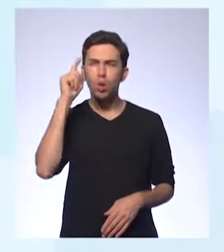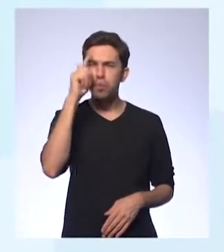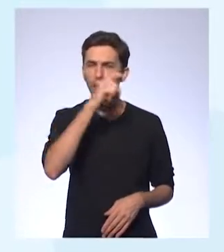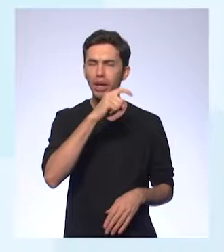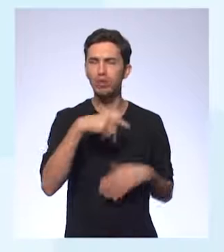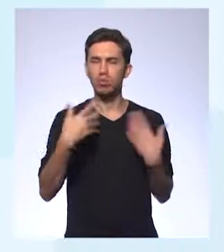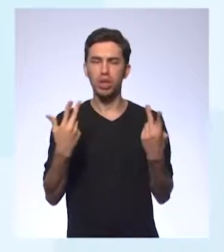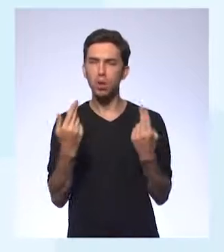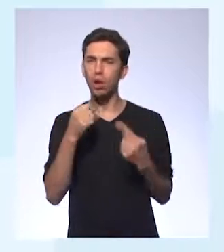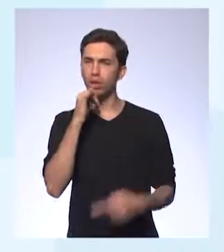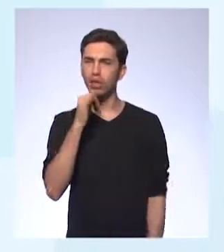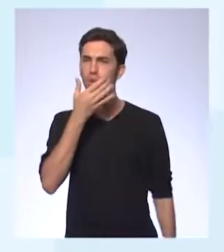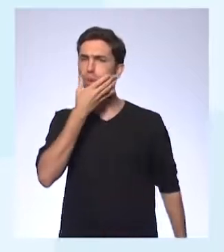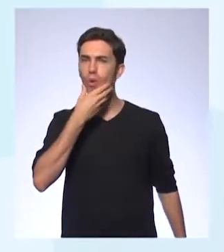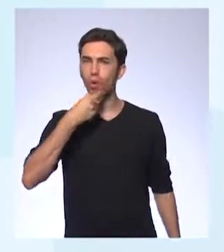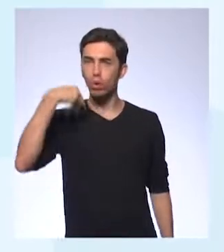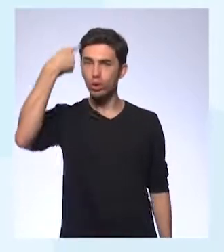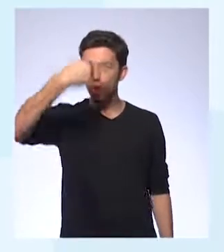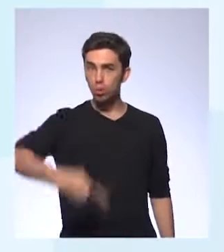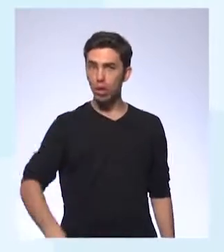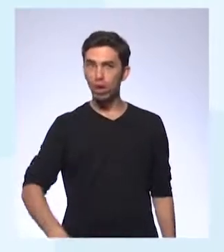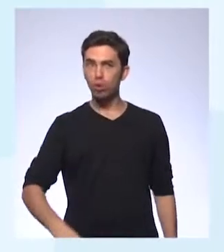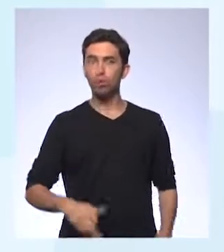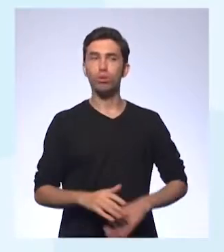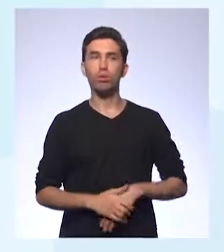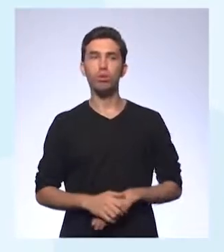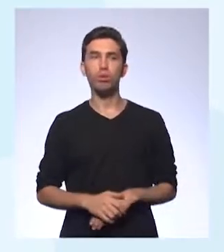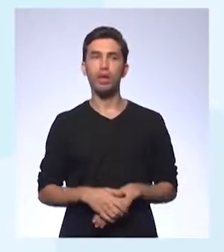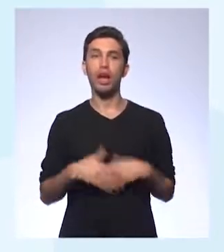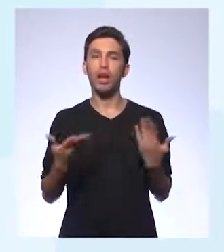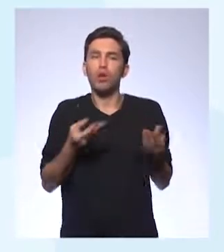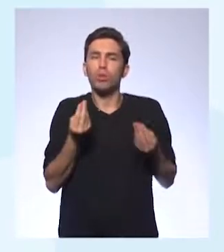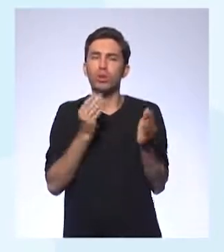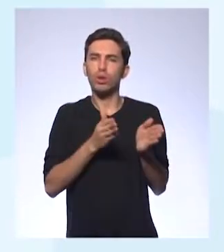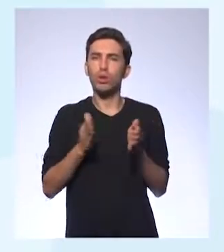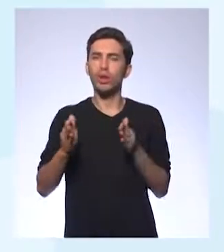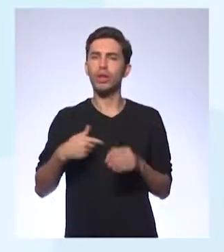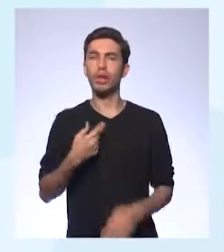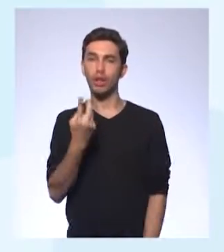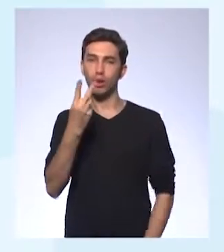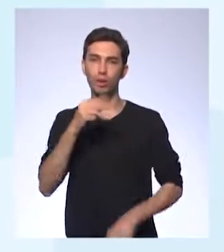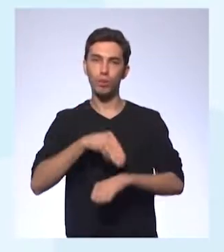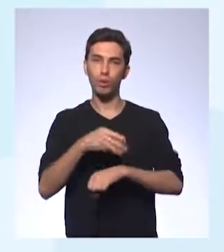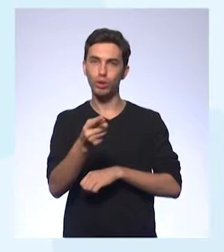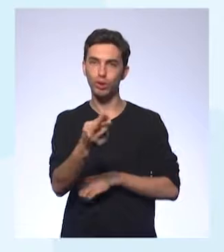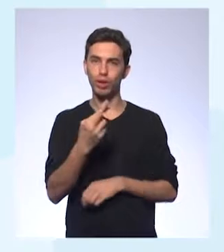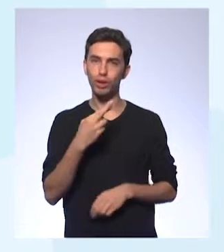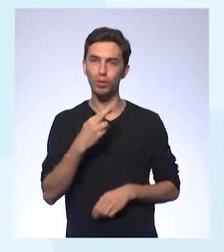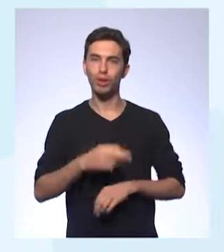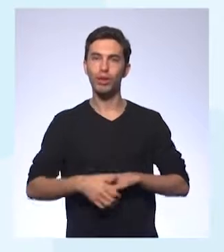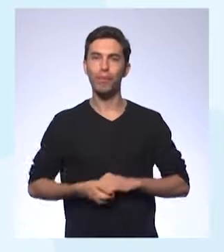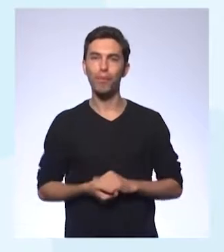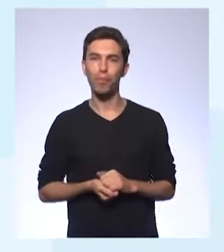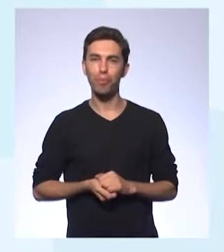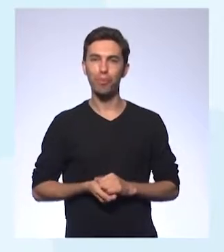manter a gente vivo aí? Então, para essa questãozinha aí, eu vou dar 2 minutinhos para vocês responderem, tá bom?